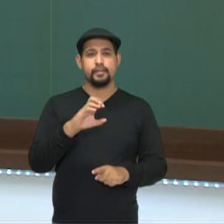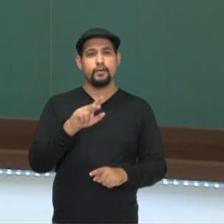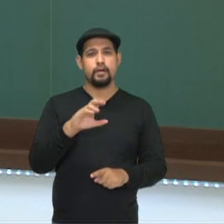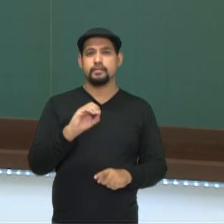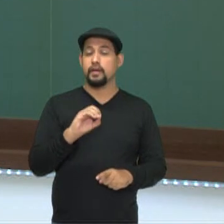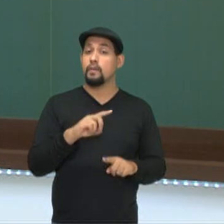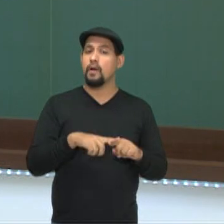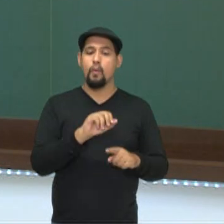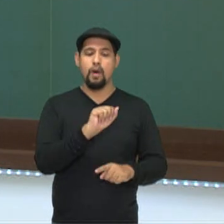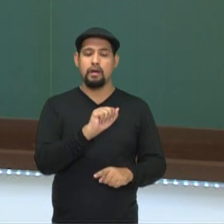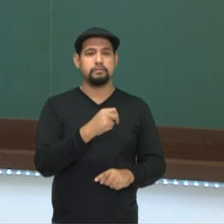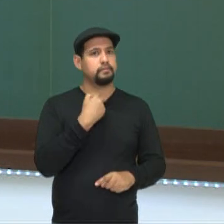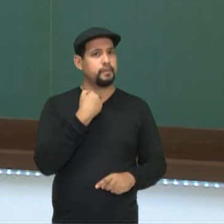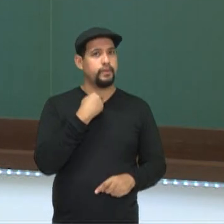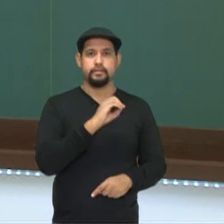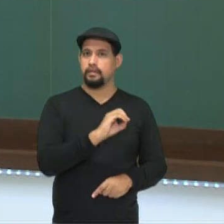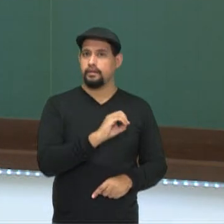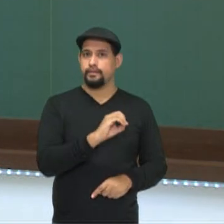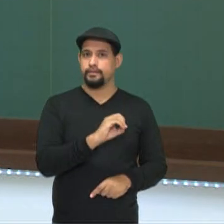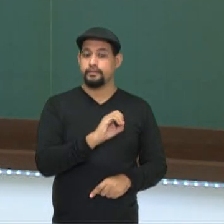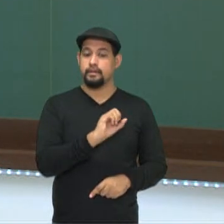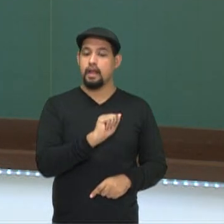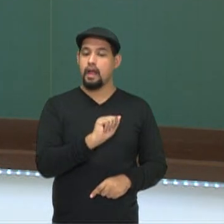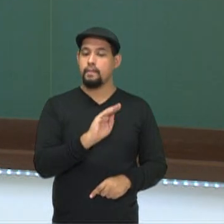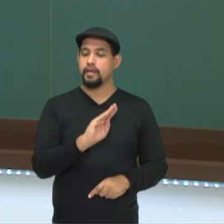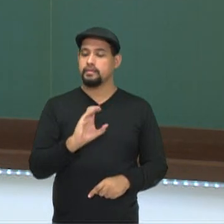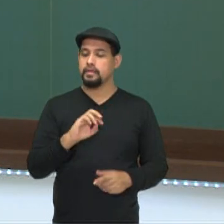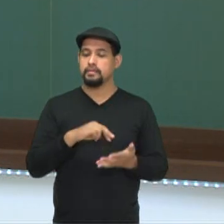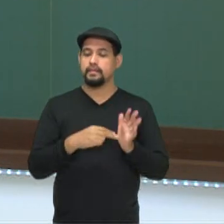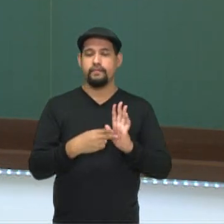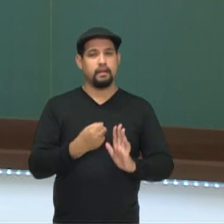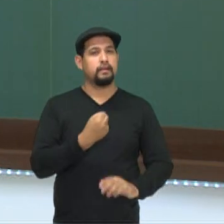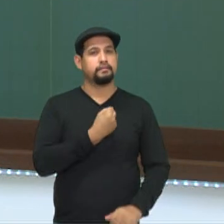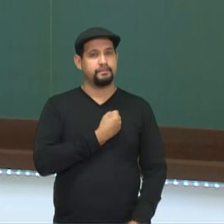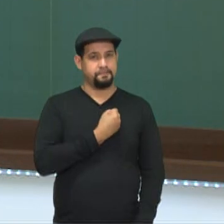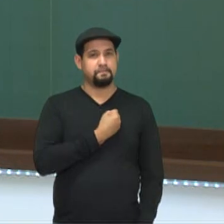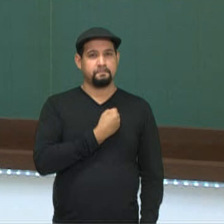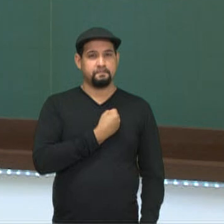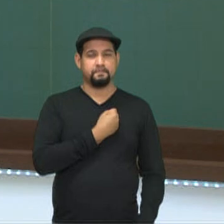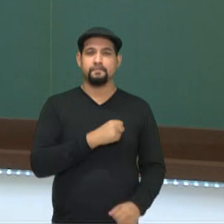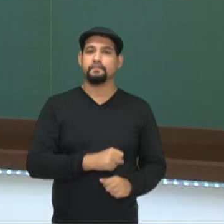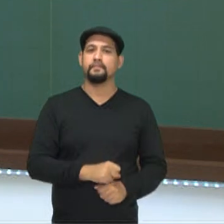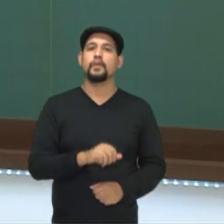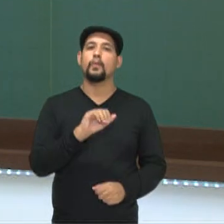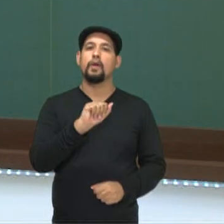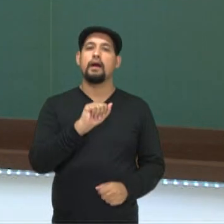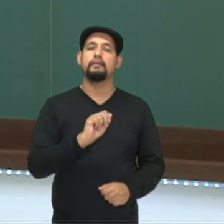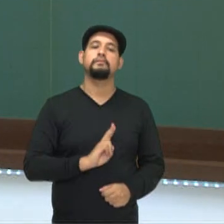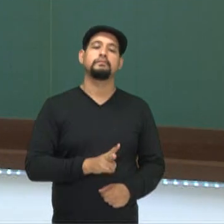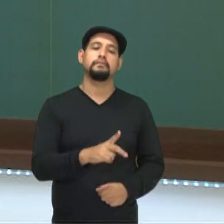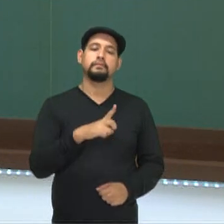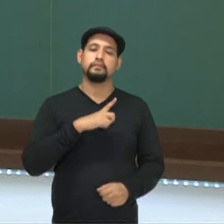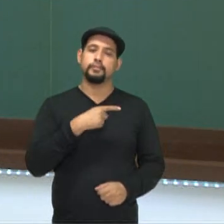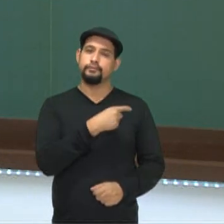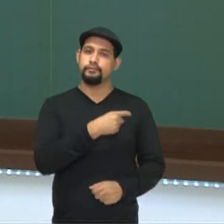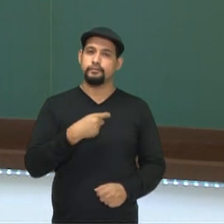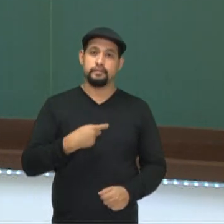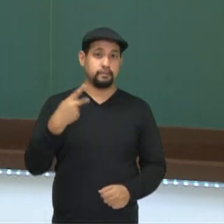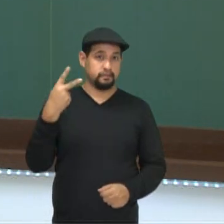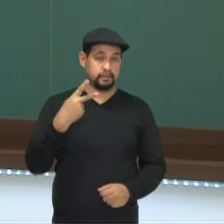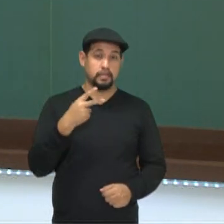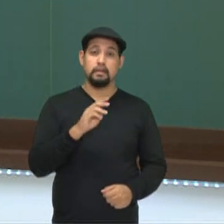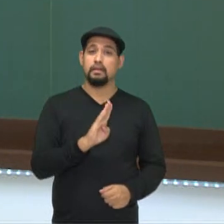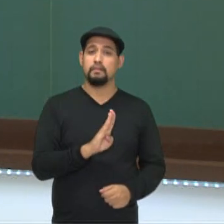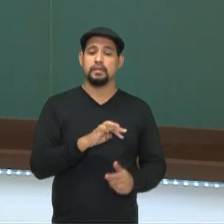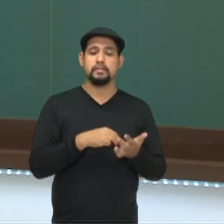que o A não pode ser zero. A, B e C são números. O A é sempre o termo que acompanha o x²,